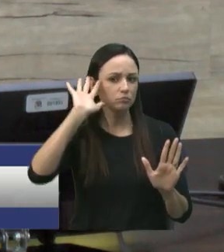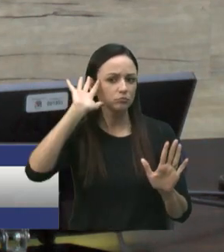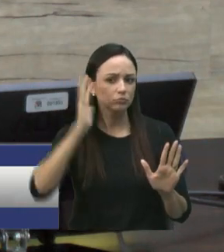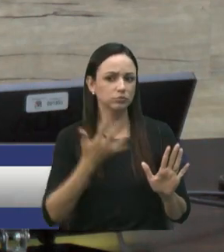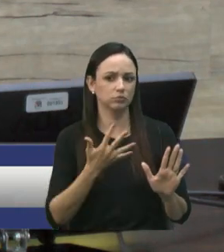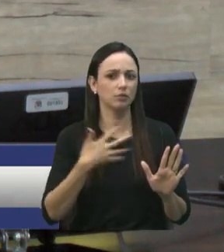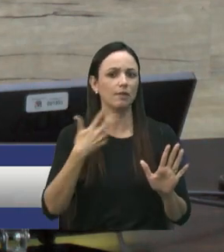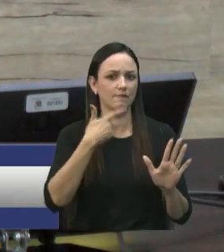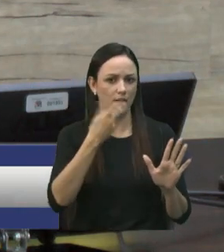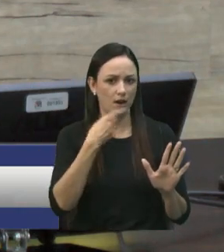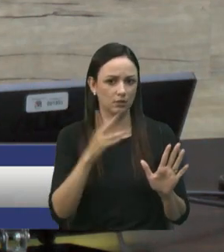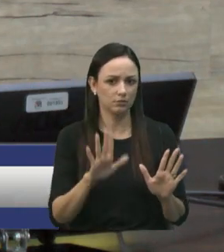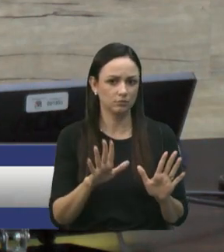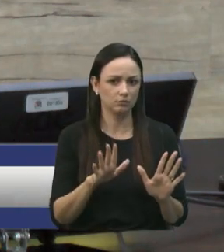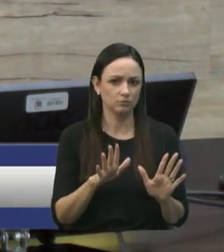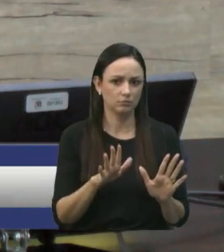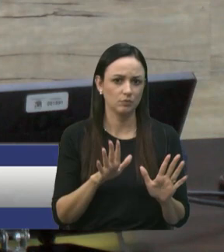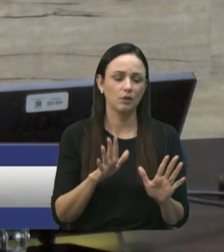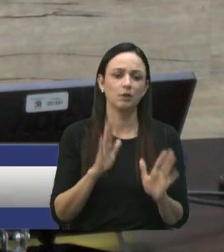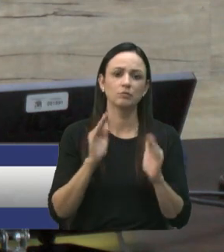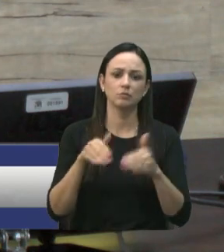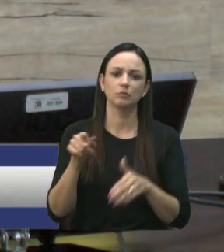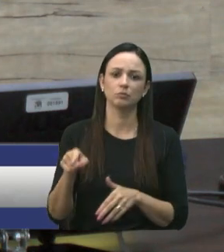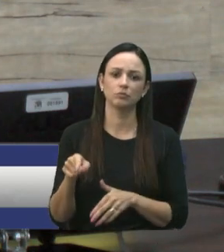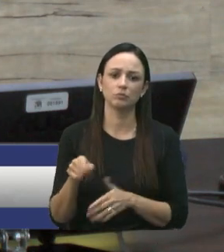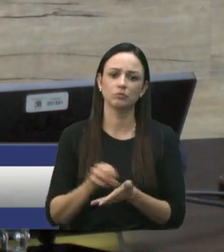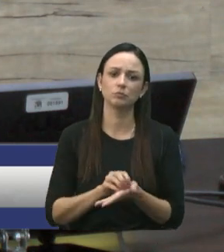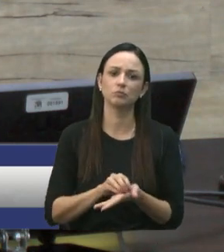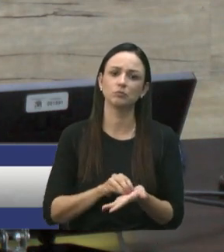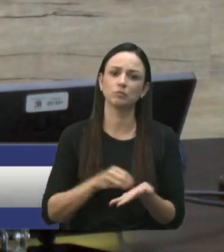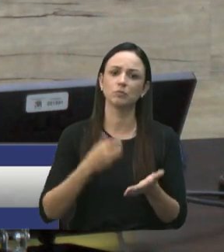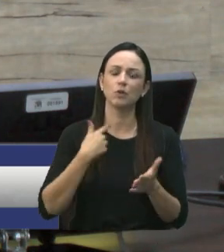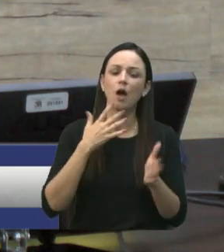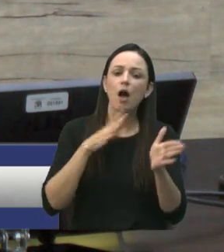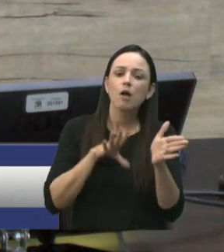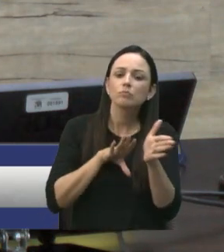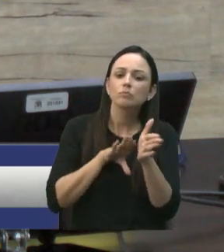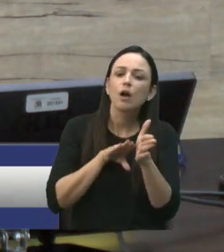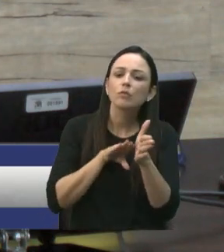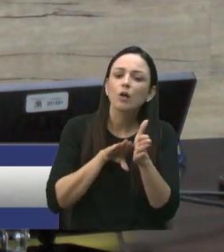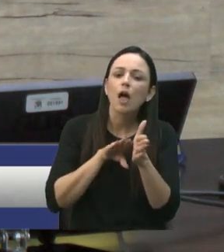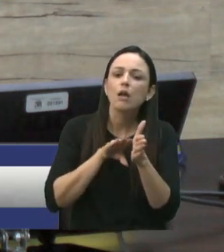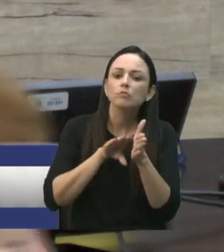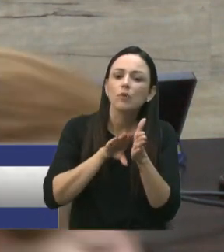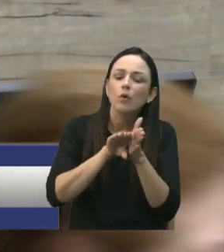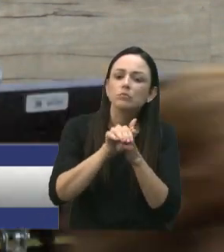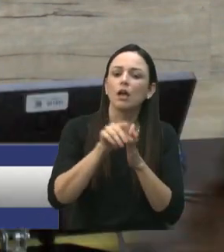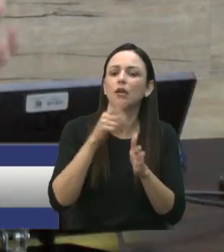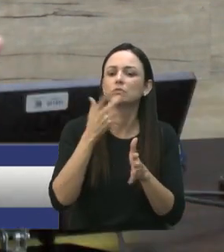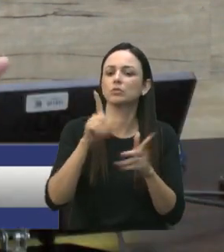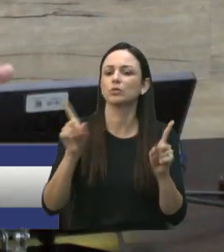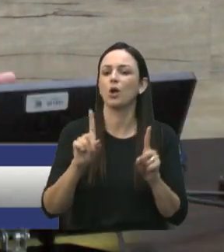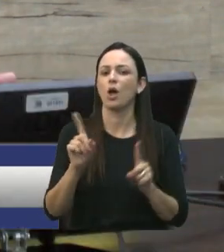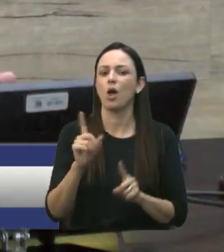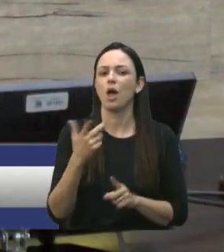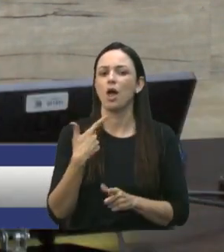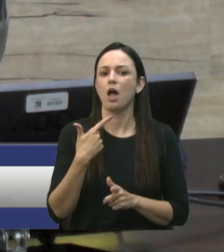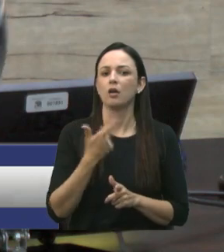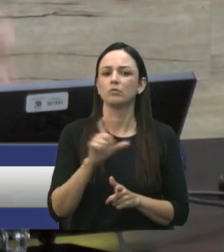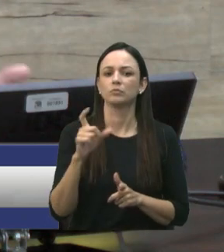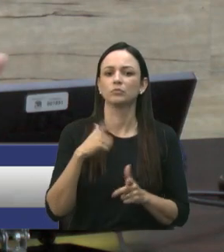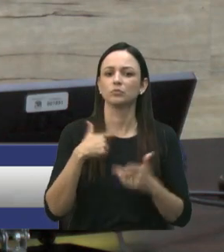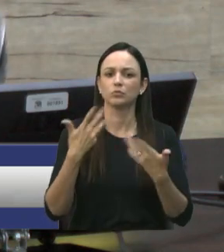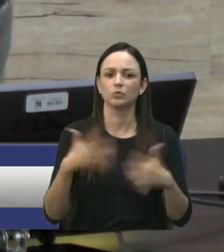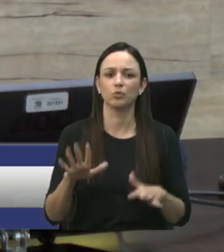sendo falado, mas em relação a isso, é esse conceito que nós estamos aqui semeando nessa noite de hoje. Não é o que a gente queria,